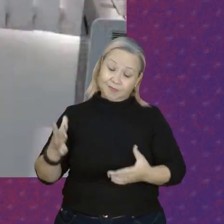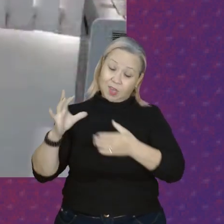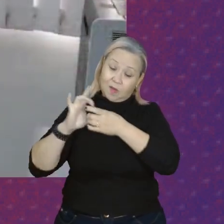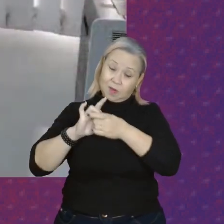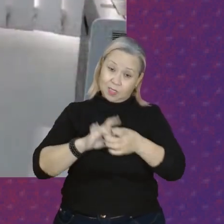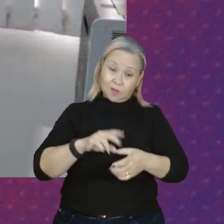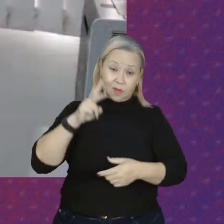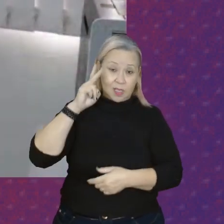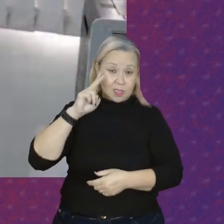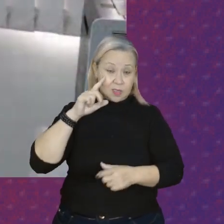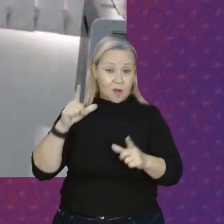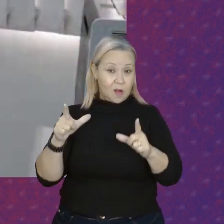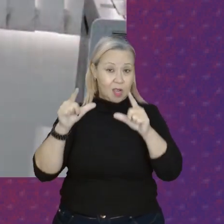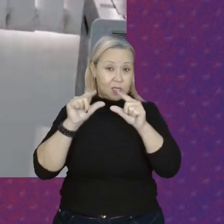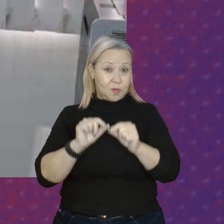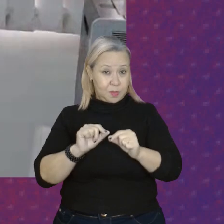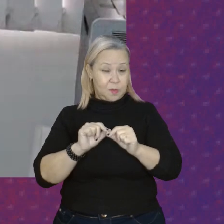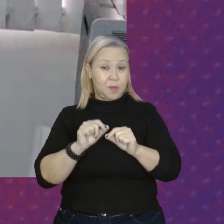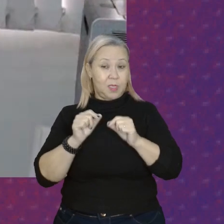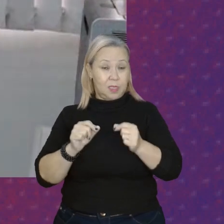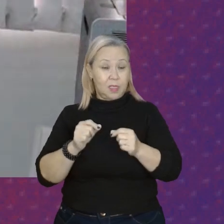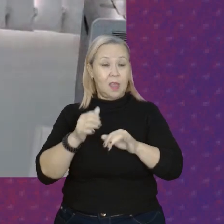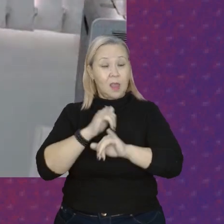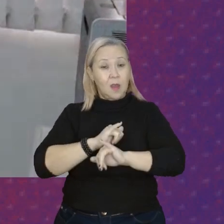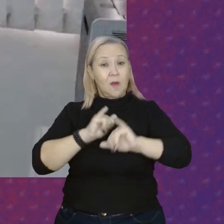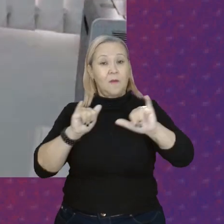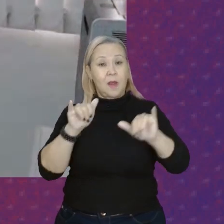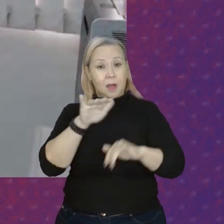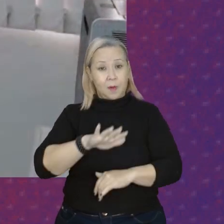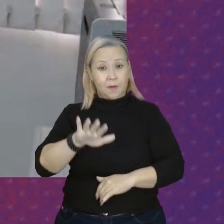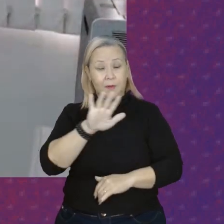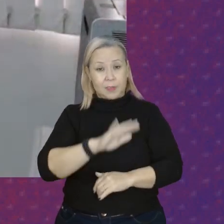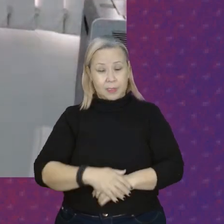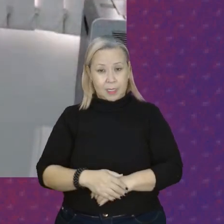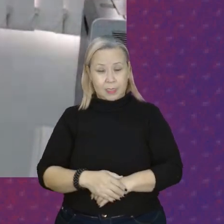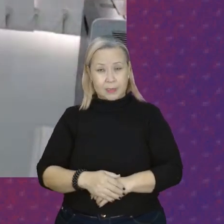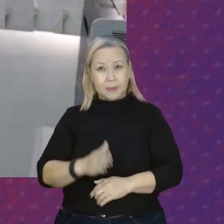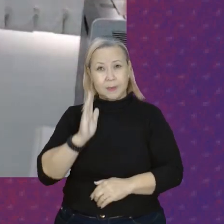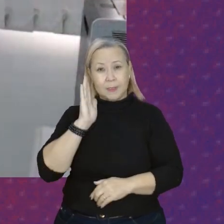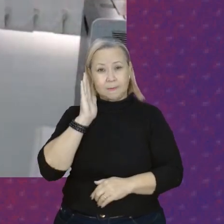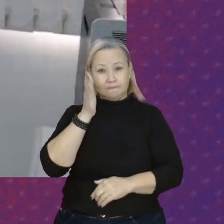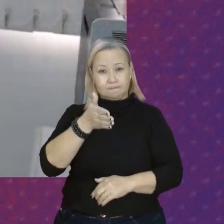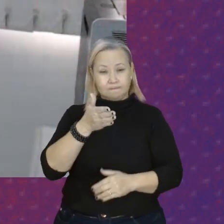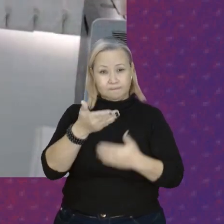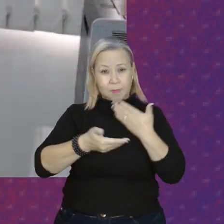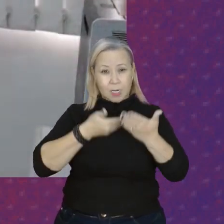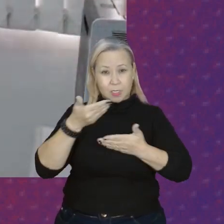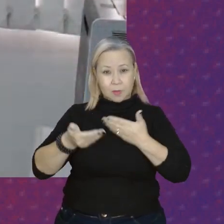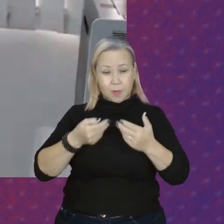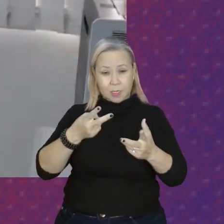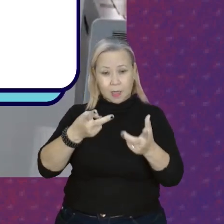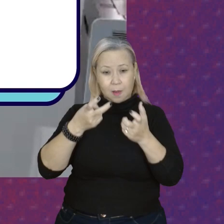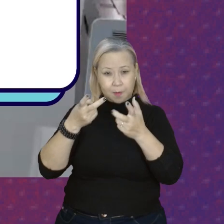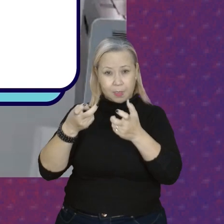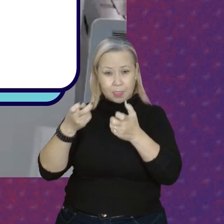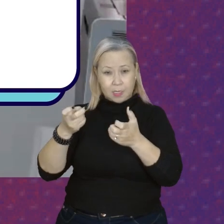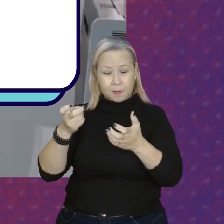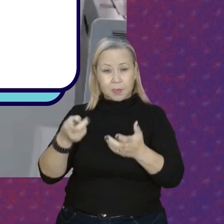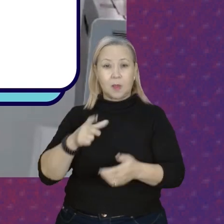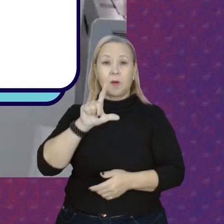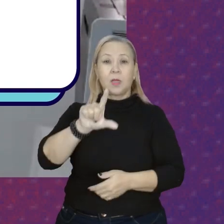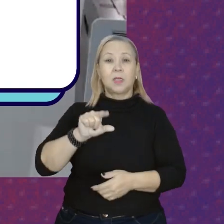que eu resumidamente trouxe aqui para vocês, que isso está diretamente relacionado à visão